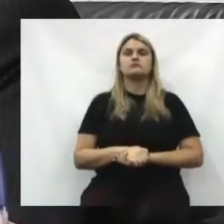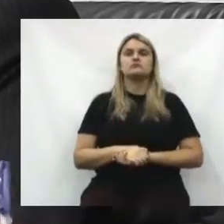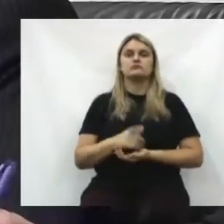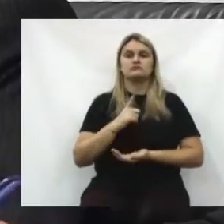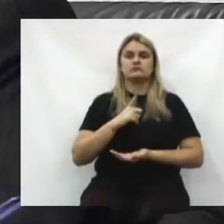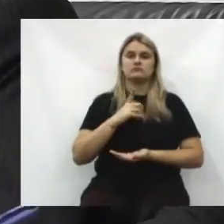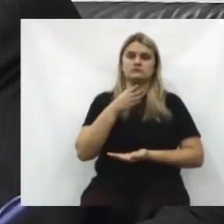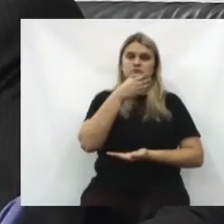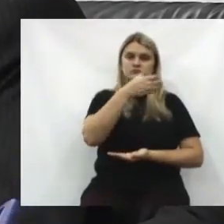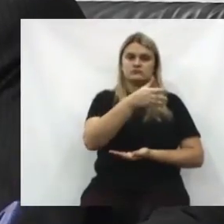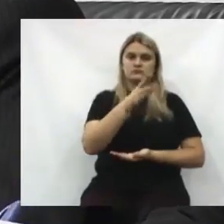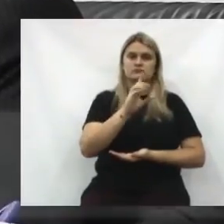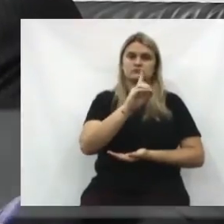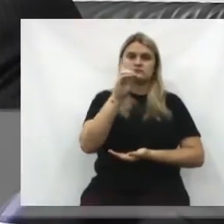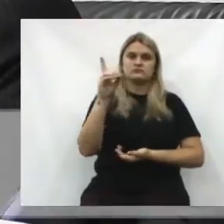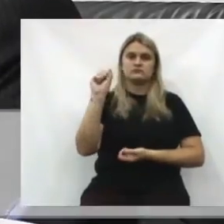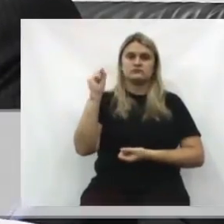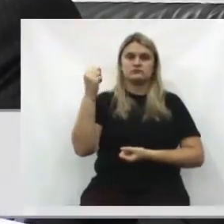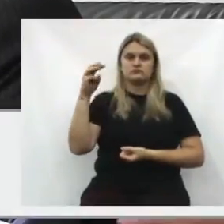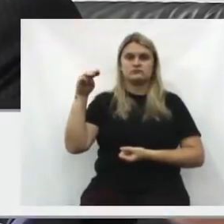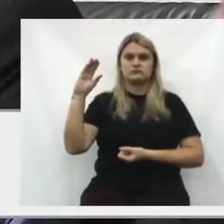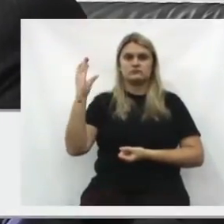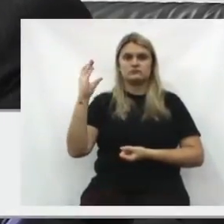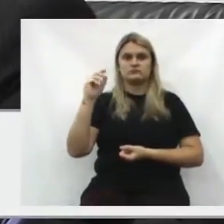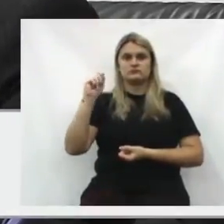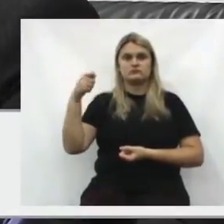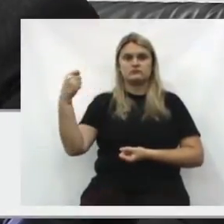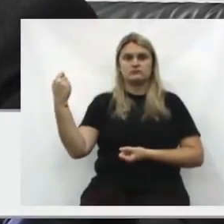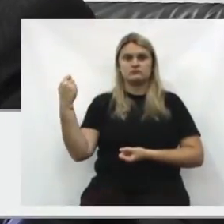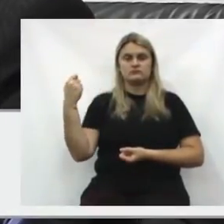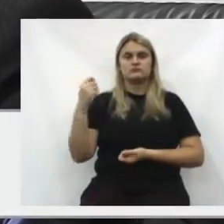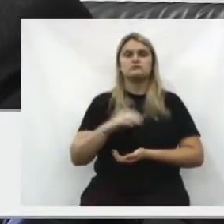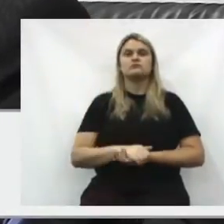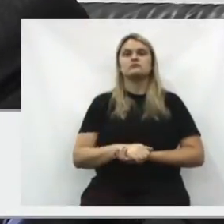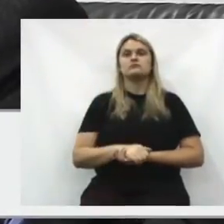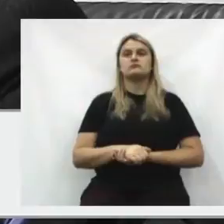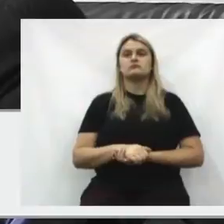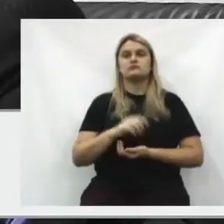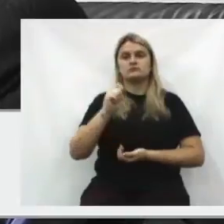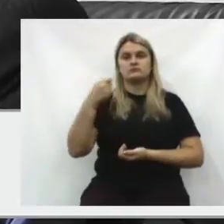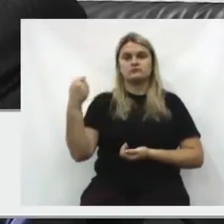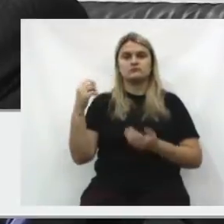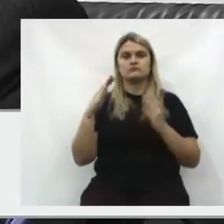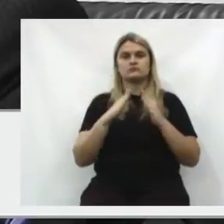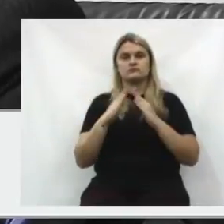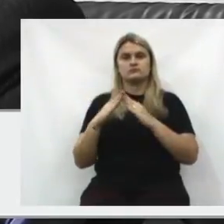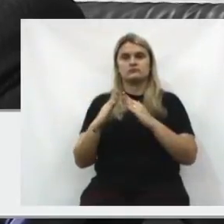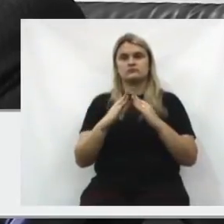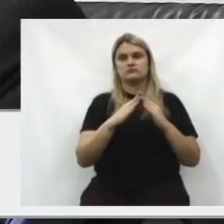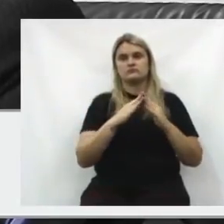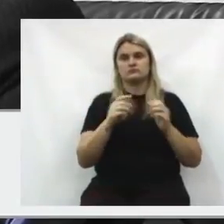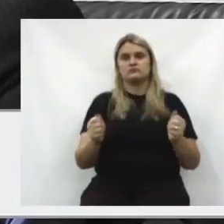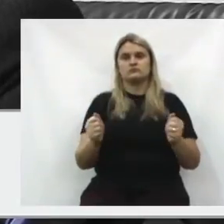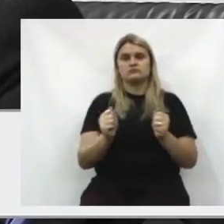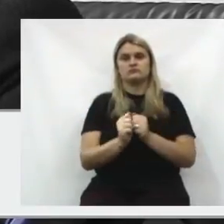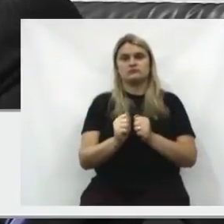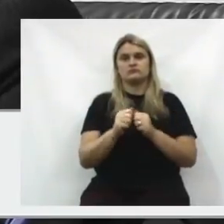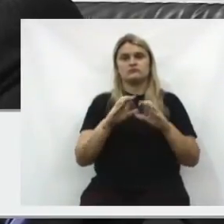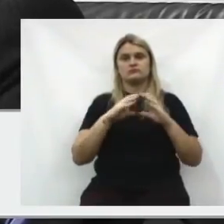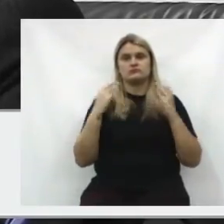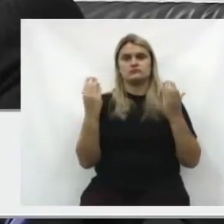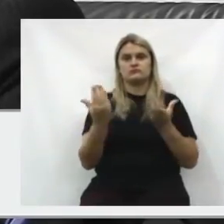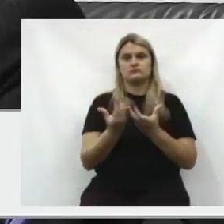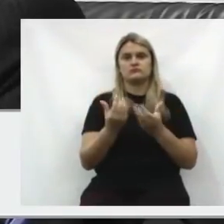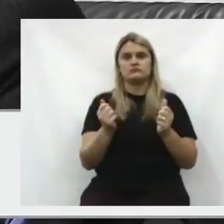demais vereadores que estiveram no dia 8 de março na Associação de Vereadores, na Associação de